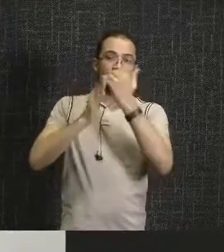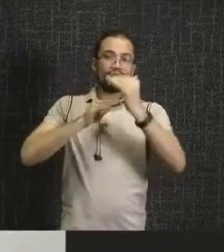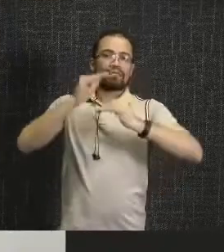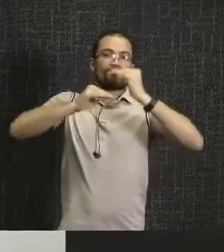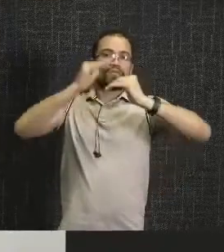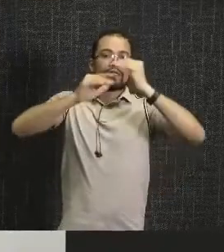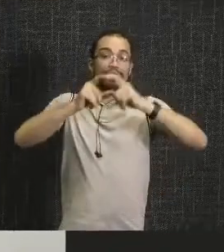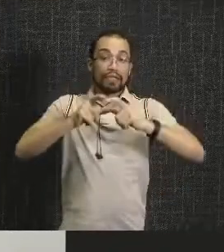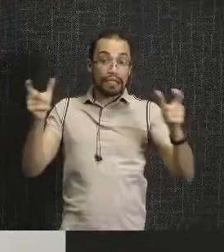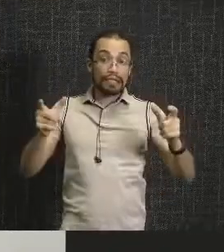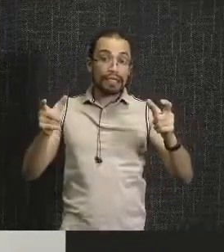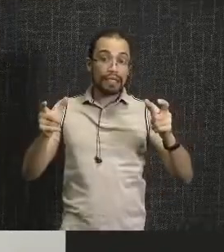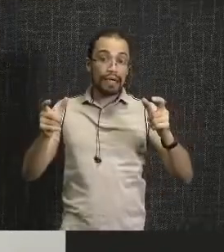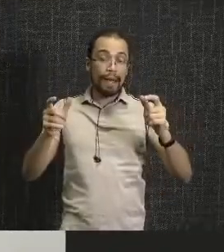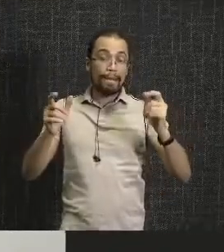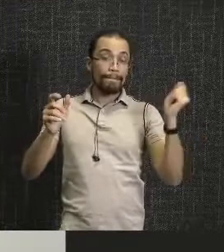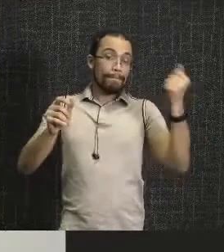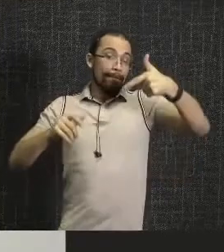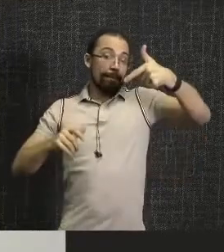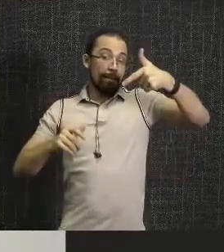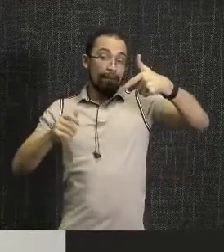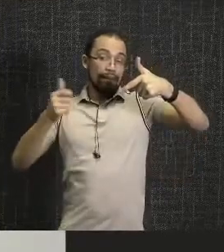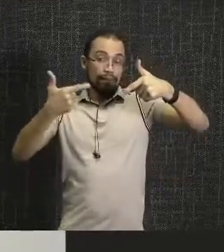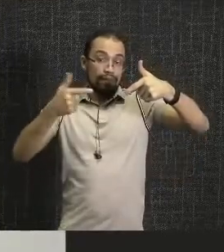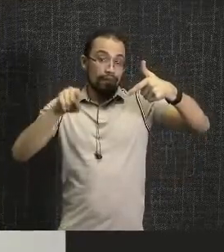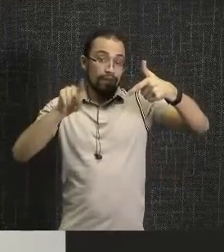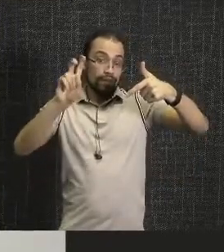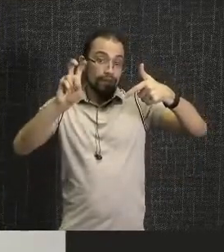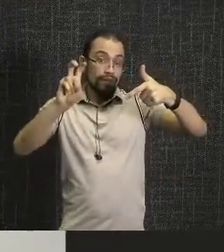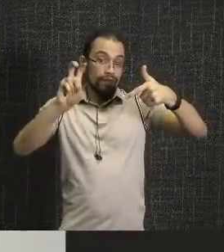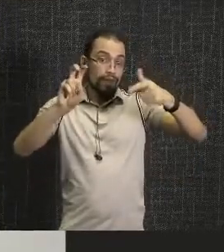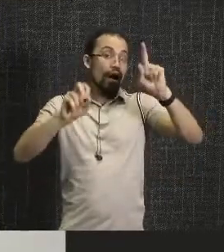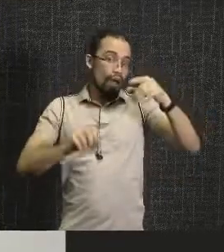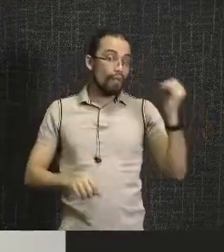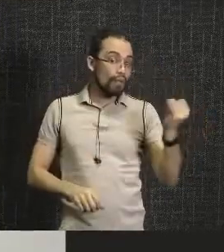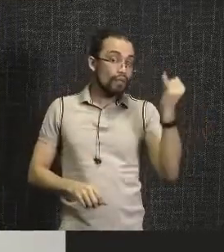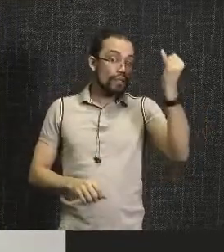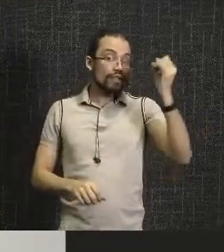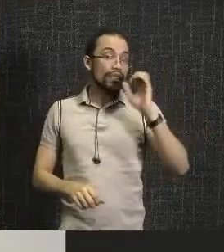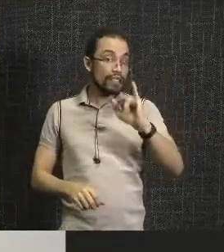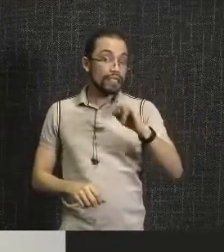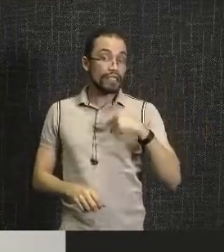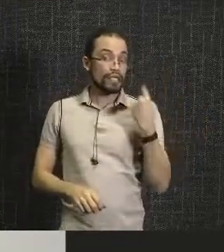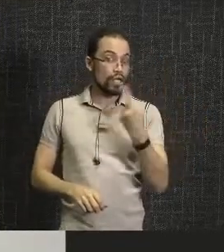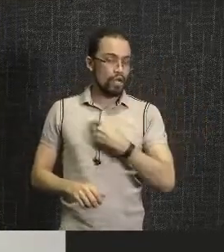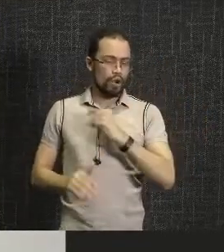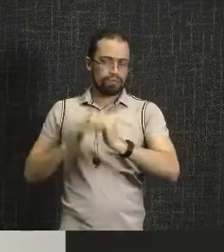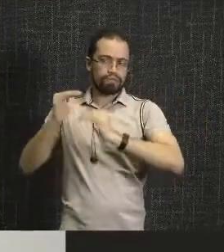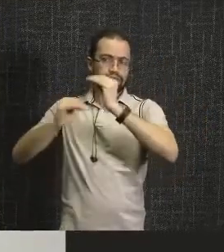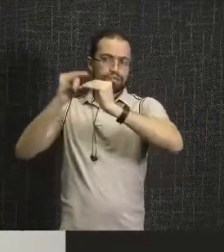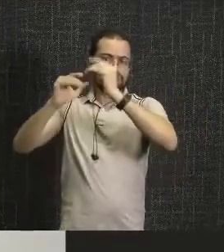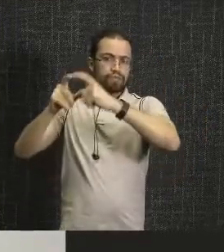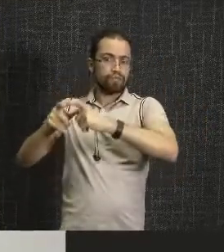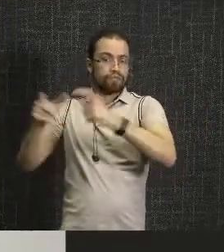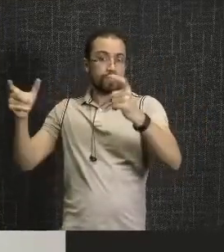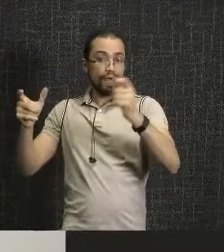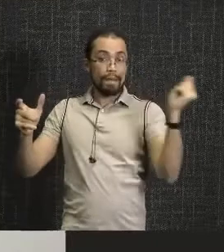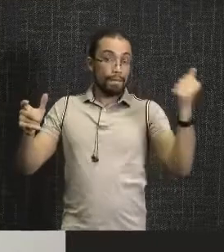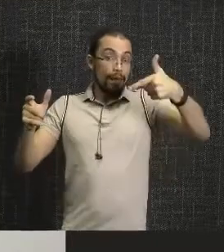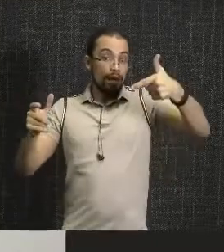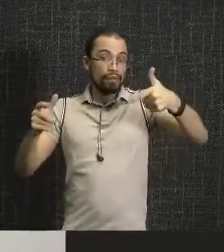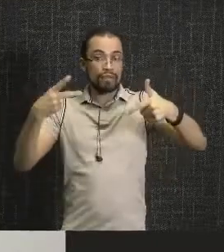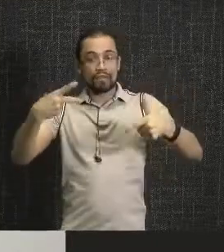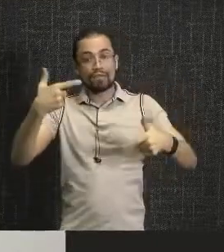proximidade de 2,5, isso é importante, tá? Enquanto a gente não crescer na proximidade de 2,5,